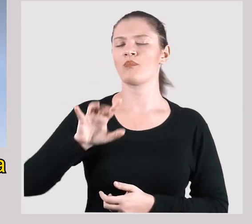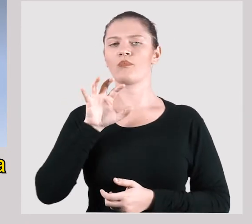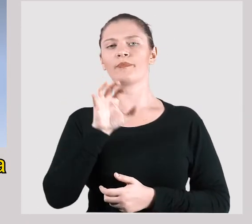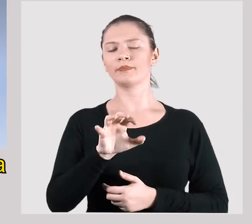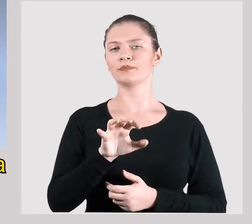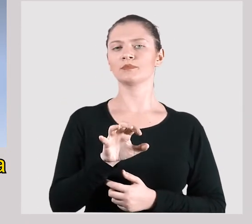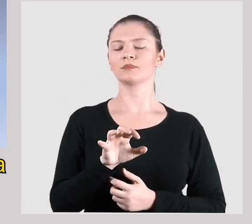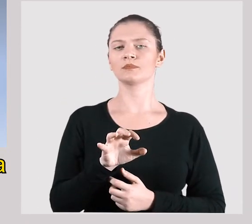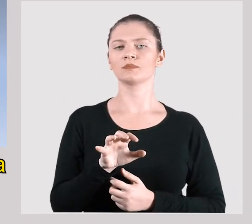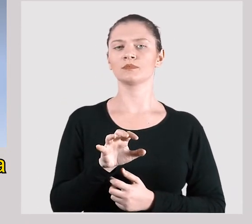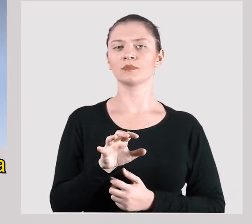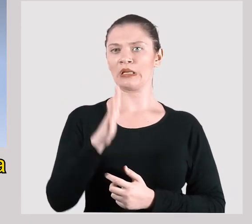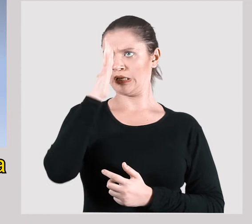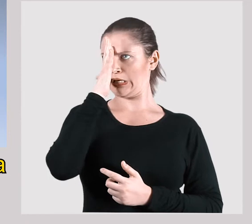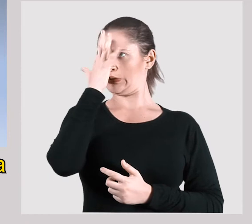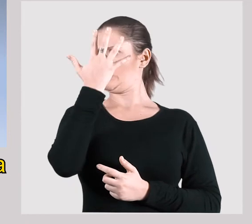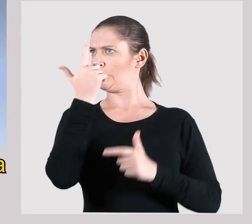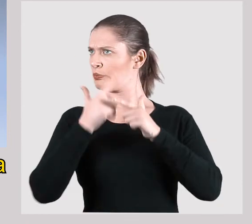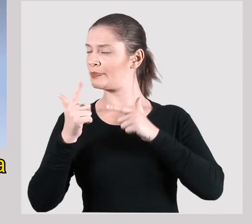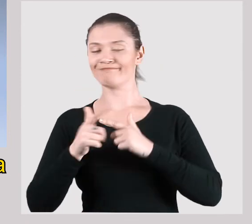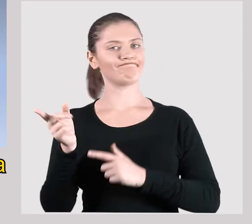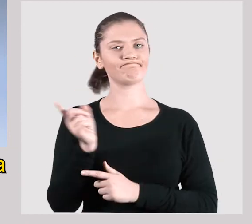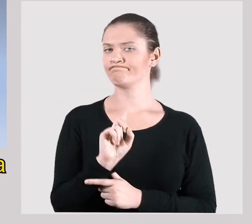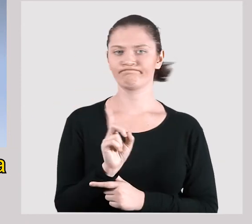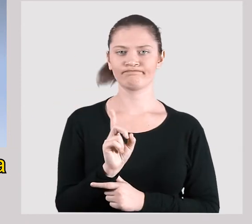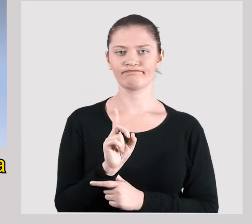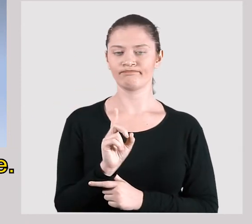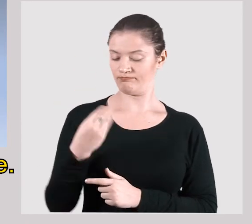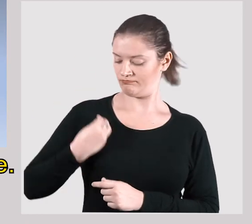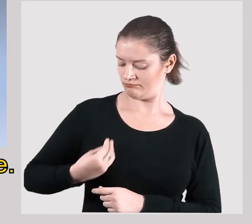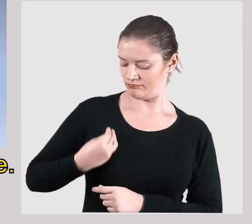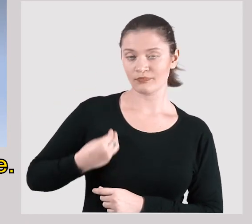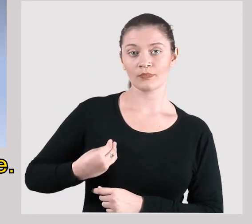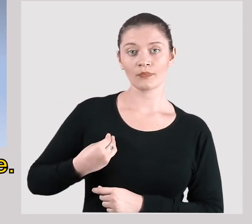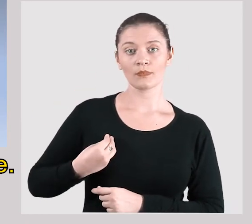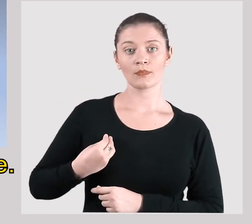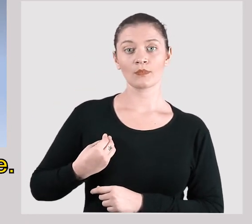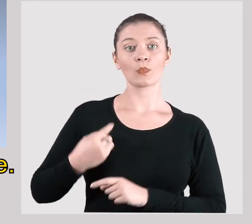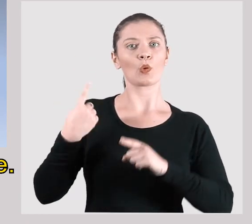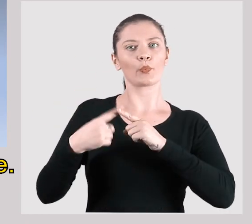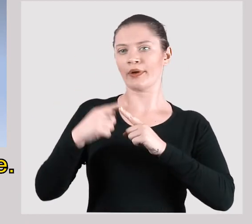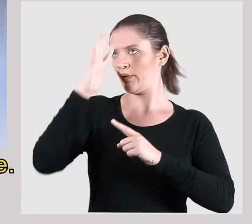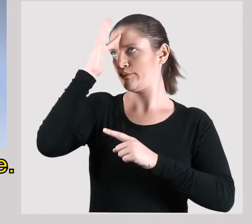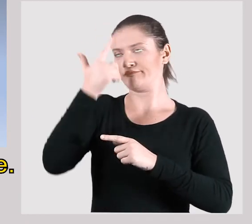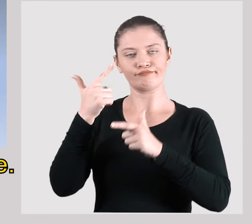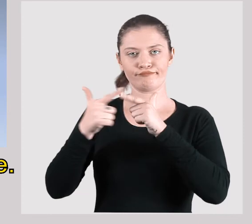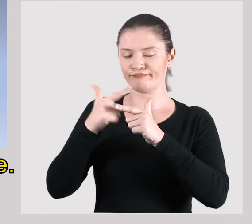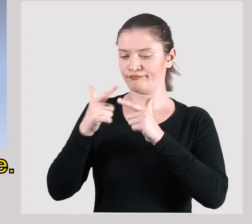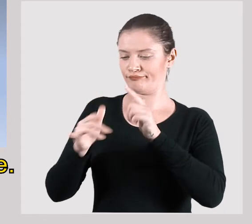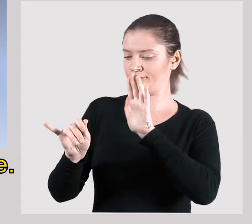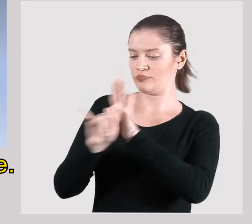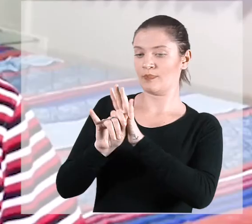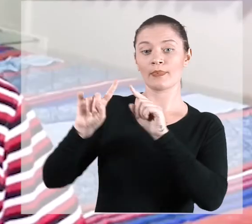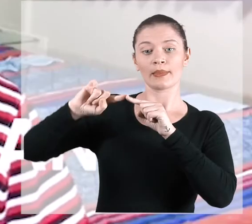isso que resolveria o problema dele existencial, que era a questão da identidade. Depois ele